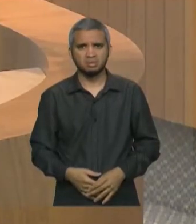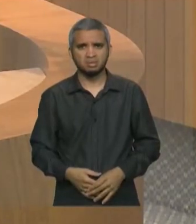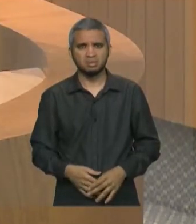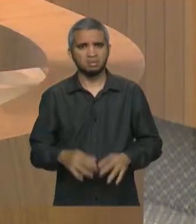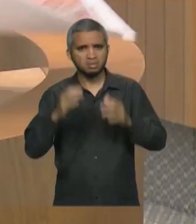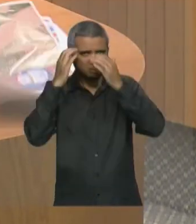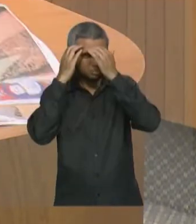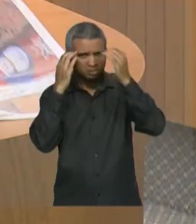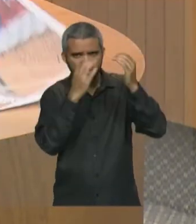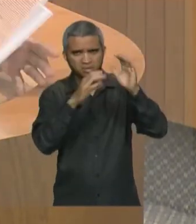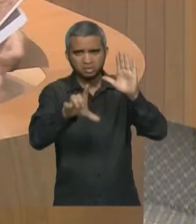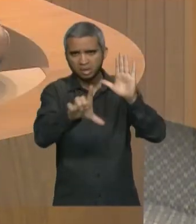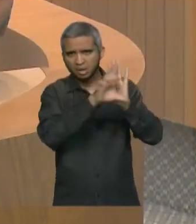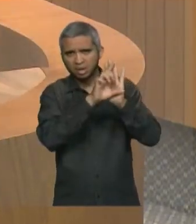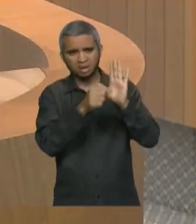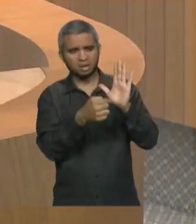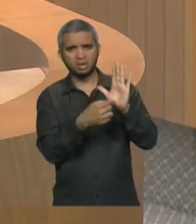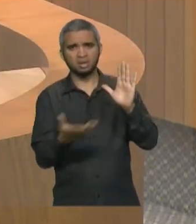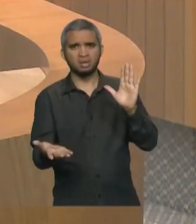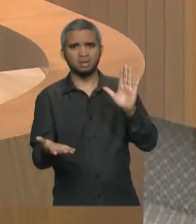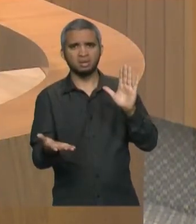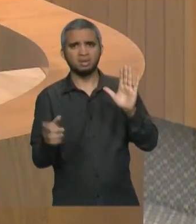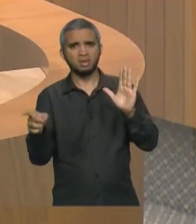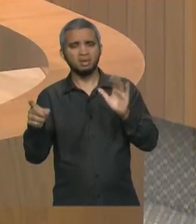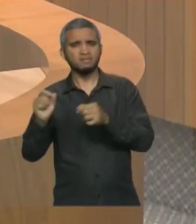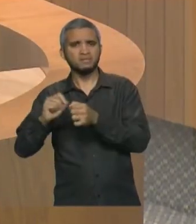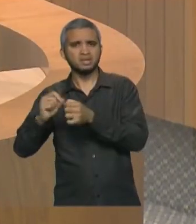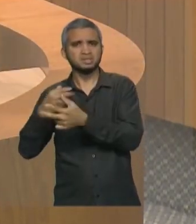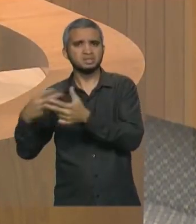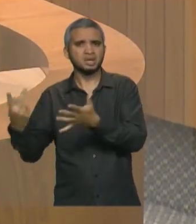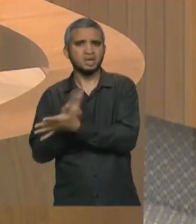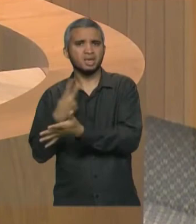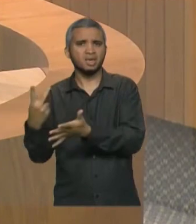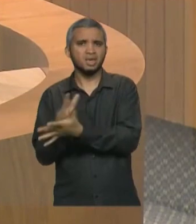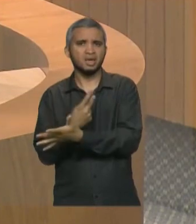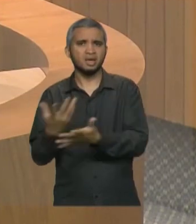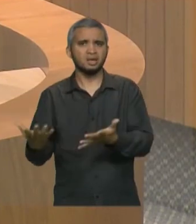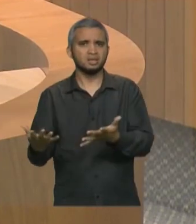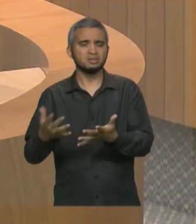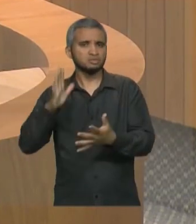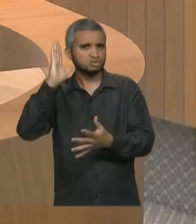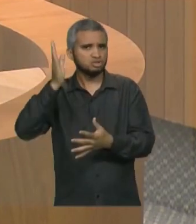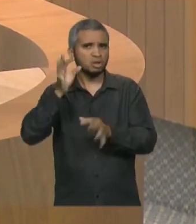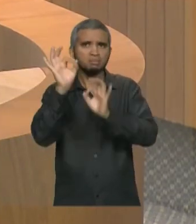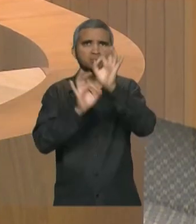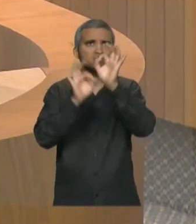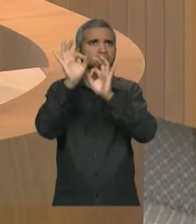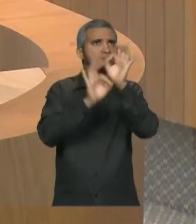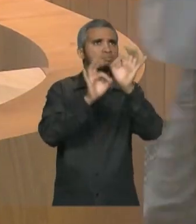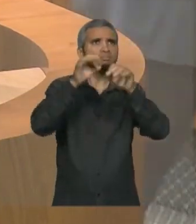lei, fazendo tudo na ilegalidade. As bandeirolas já foram colocadas